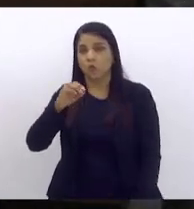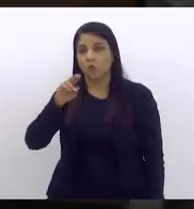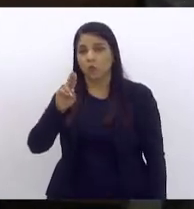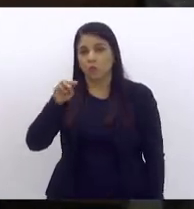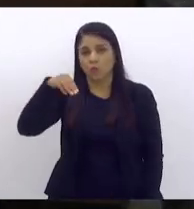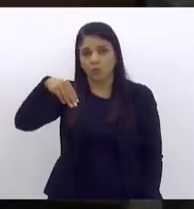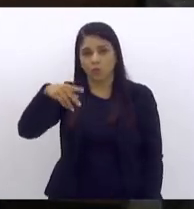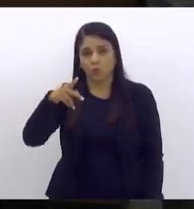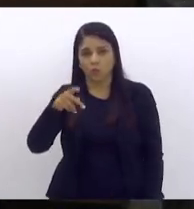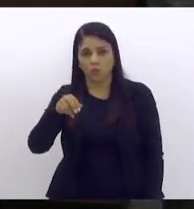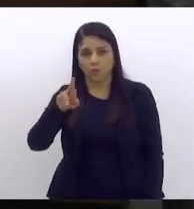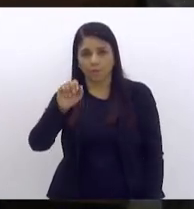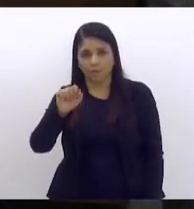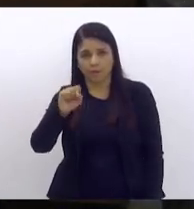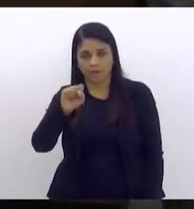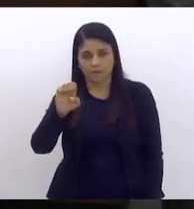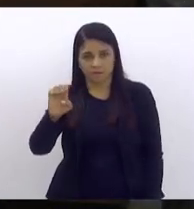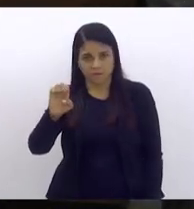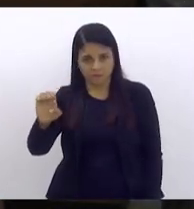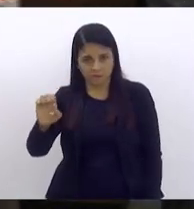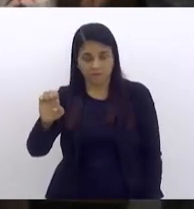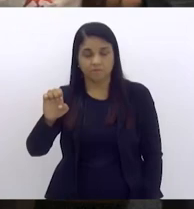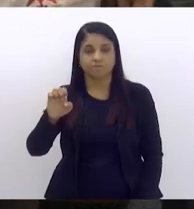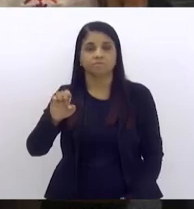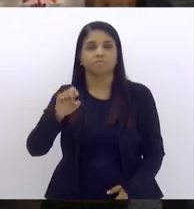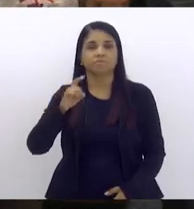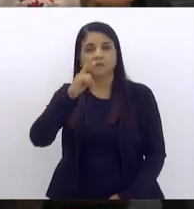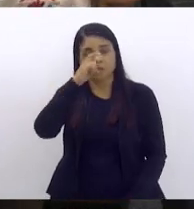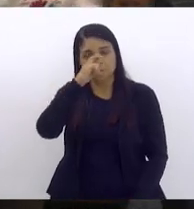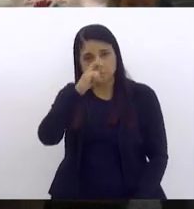que a pobreza menstrual demonstra a cara